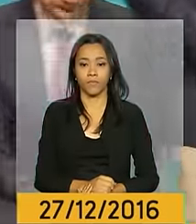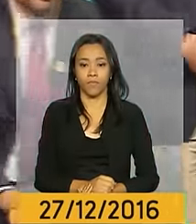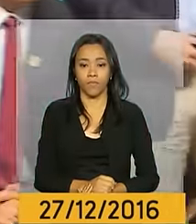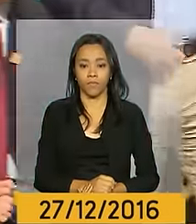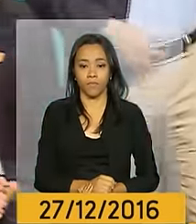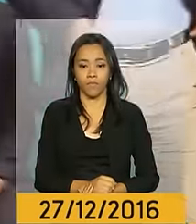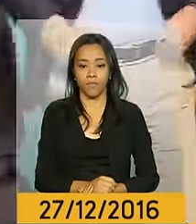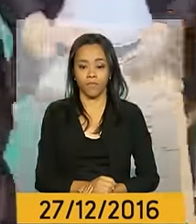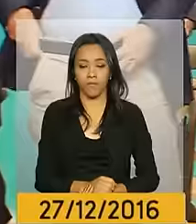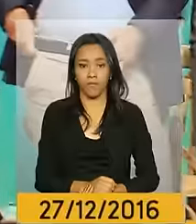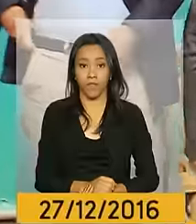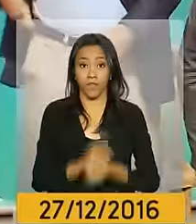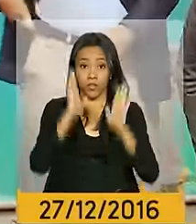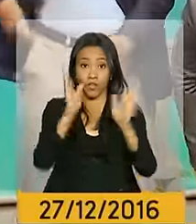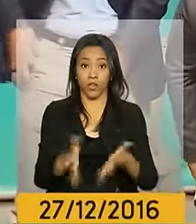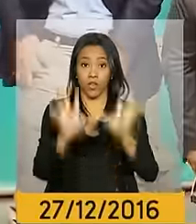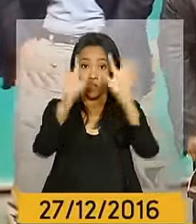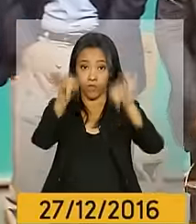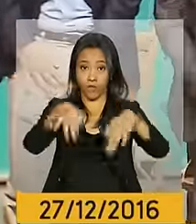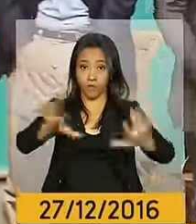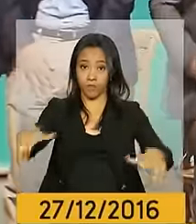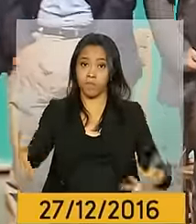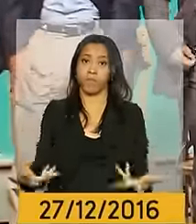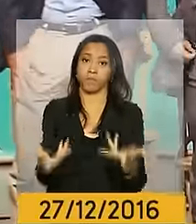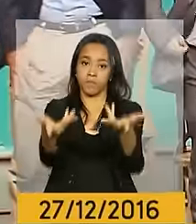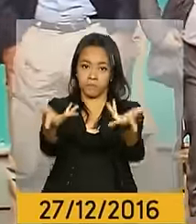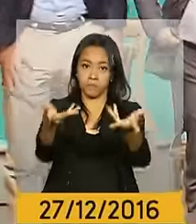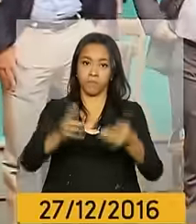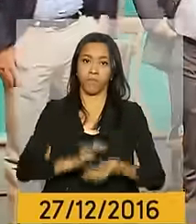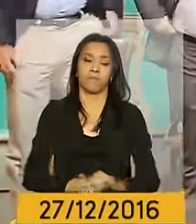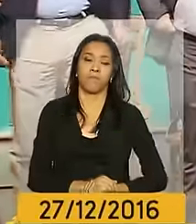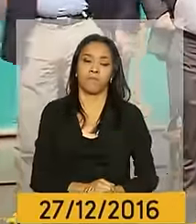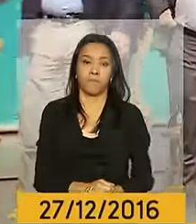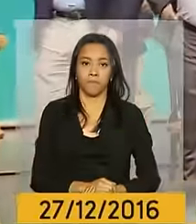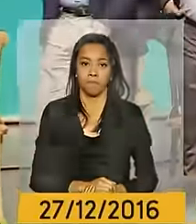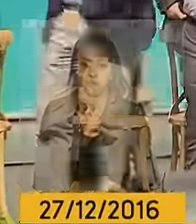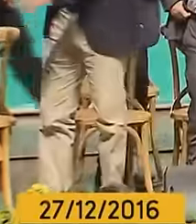frente está encerrada esta cerimônia